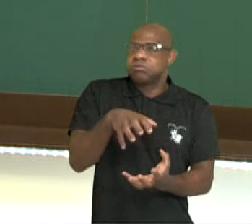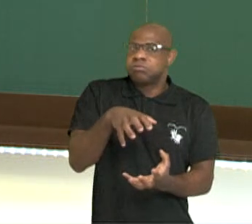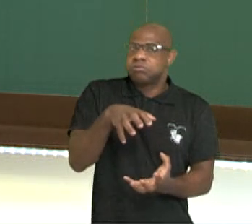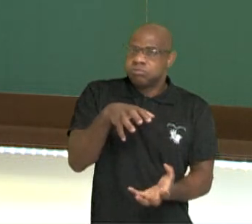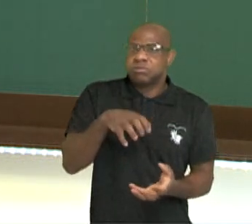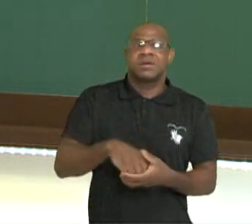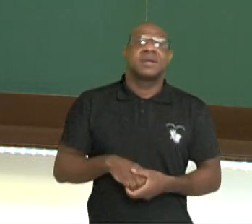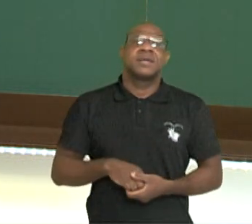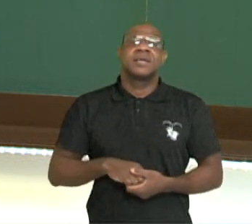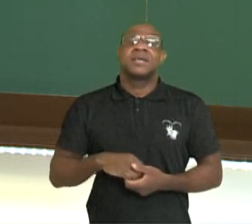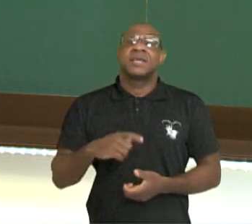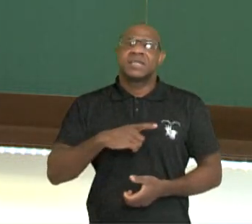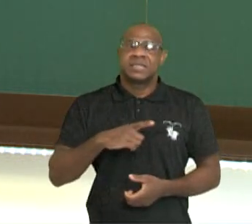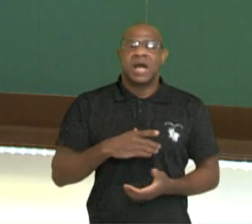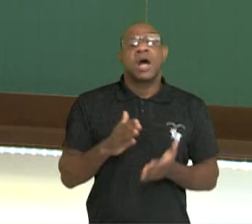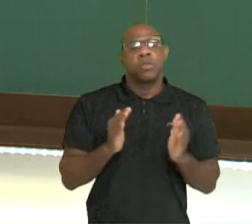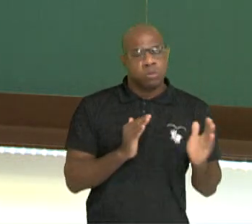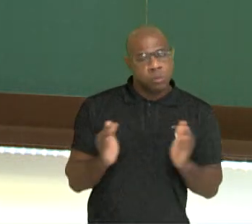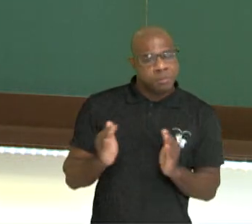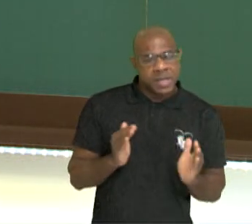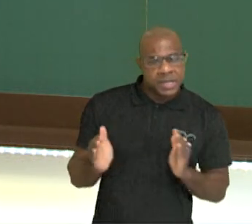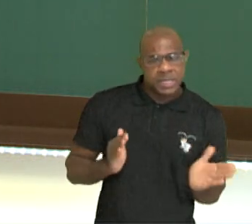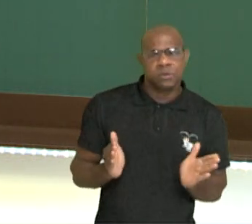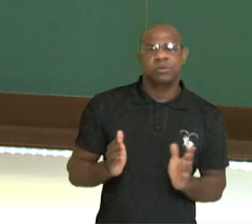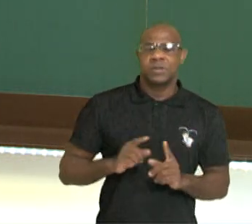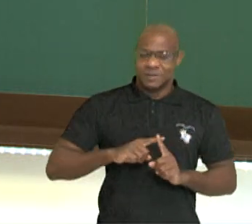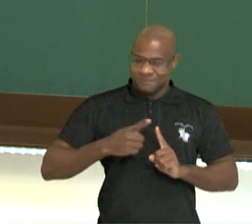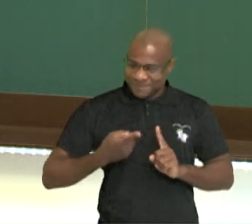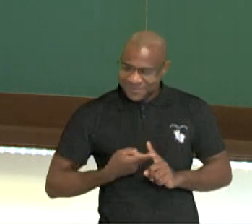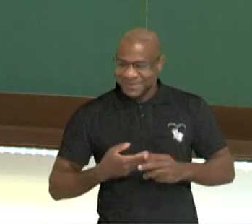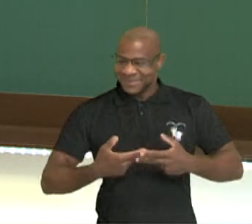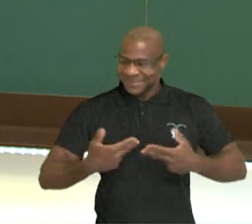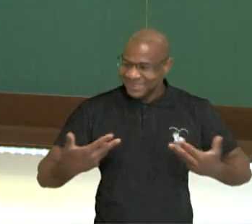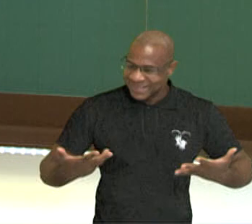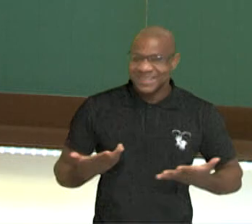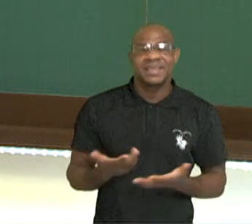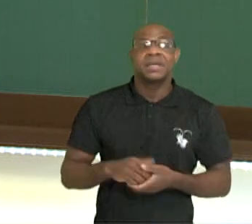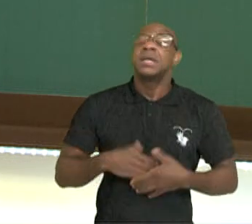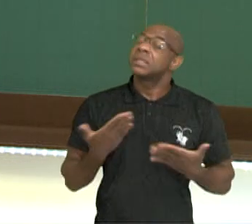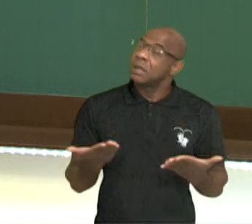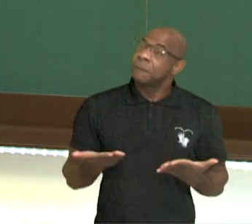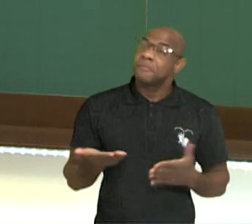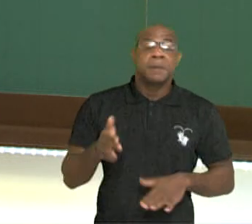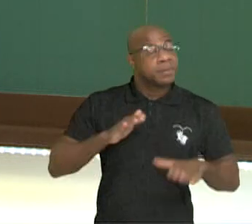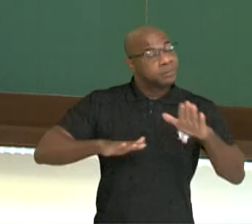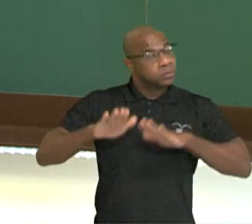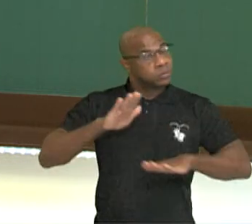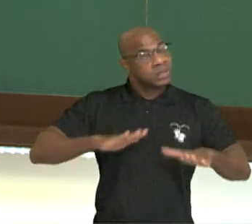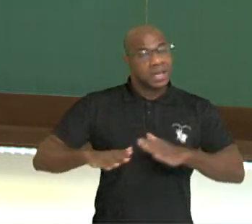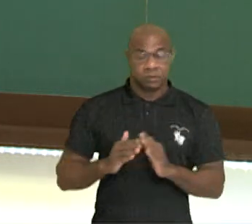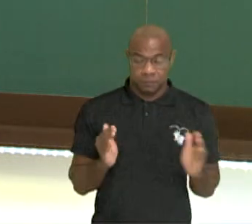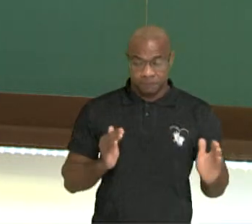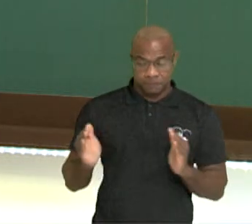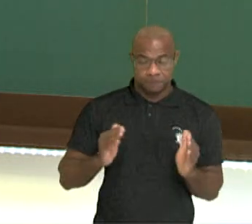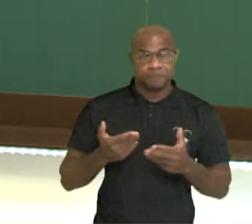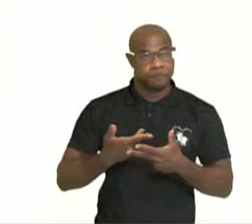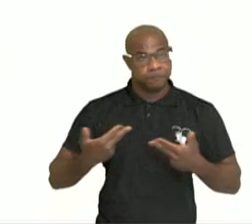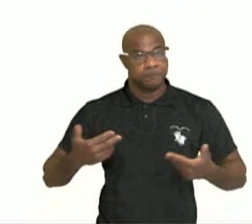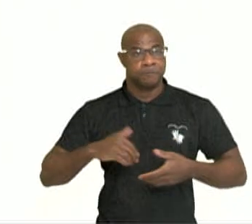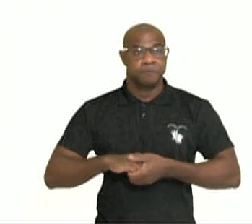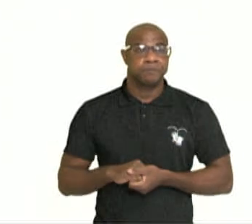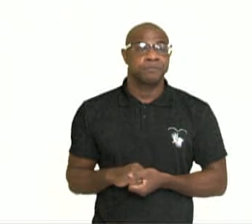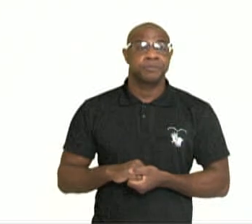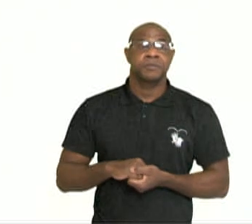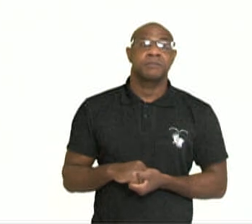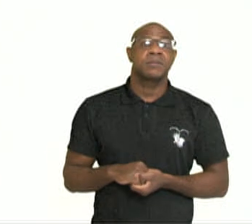natureza, dependendo uma grande quantidade de animais, e eu posso afetar esse equilíbrio do ambiente.